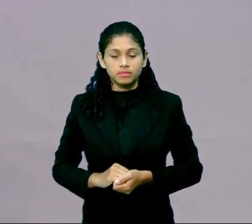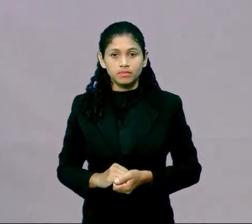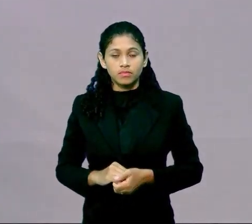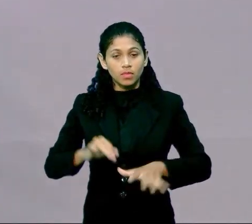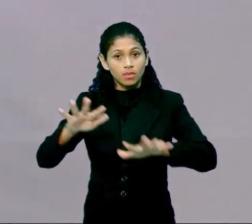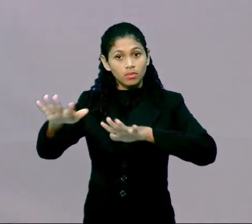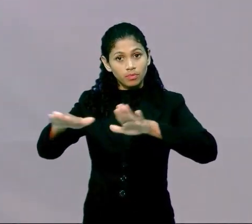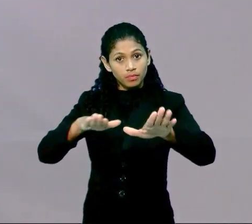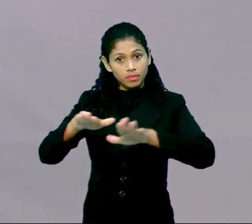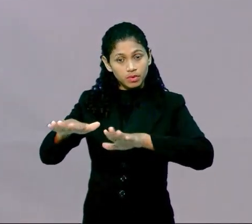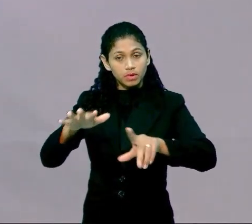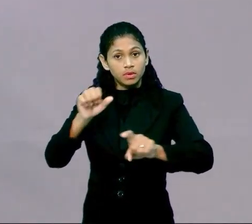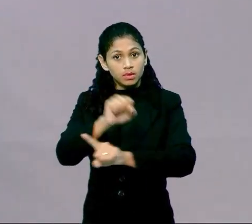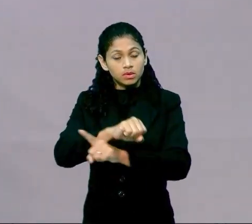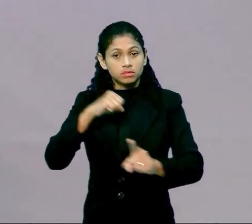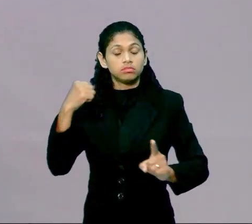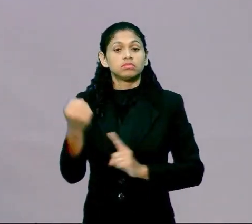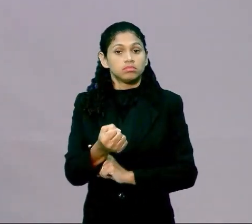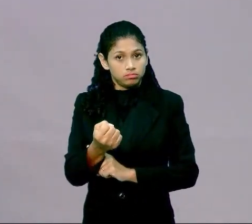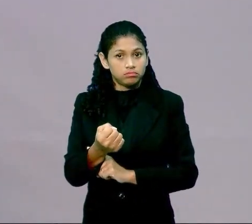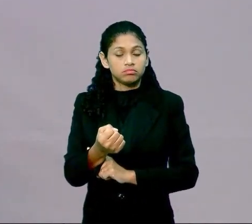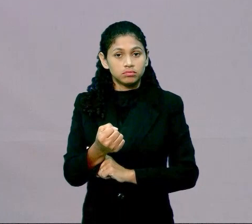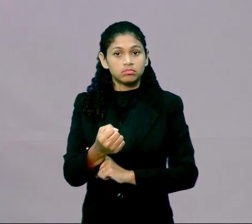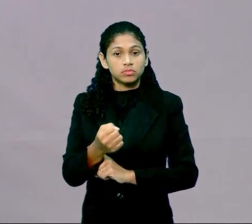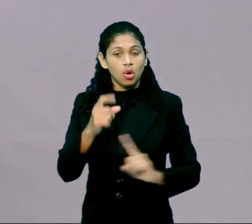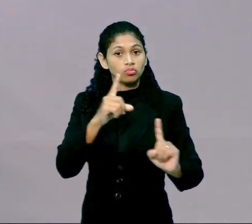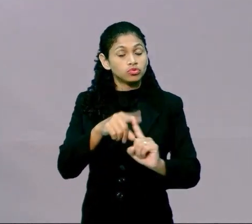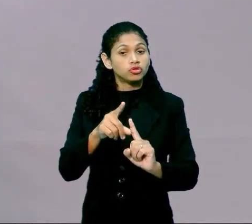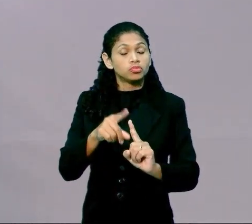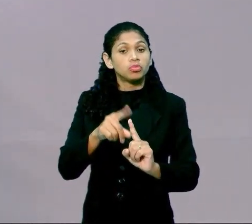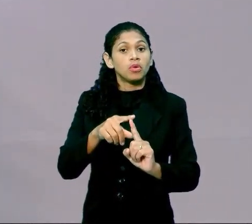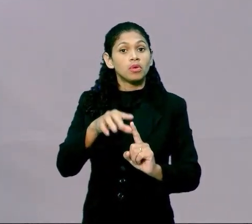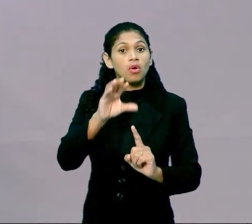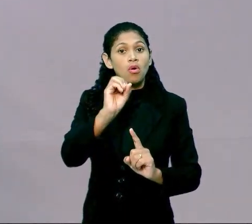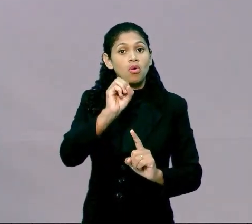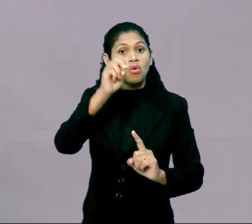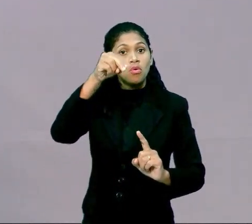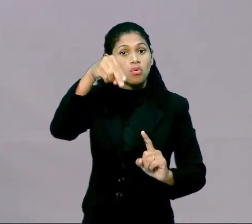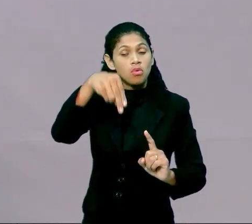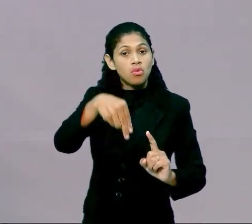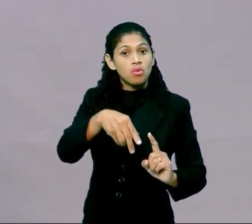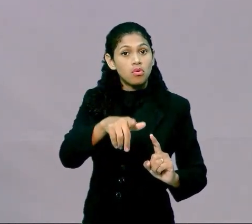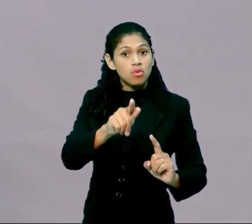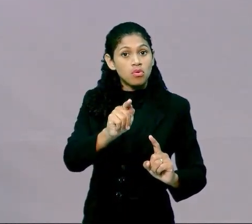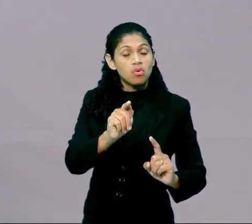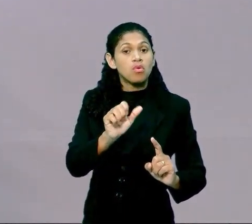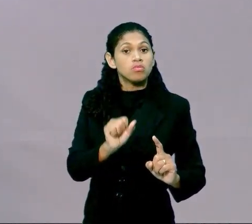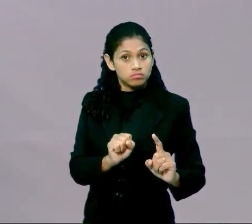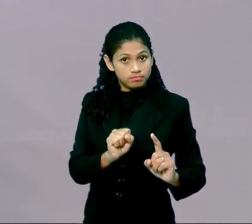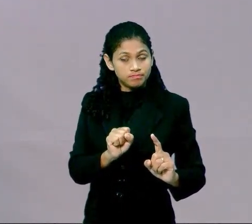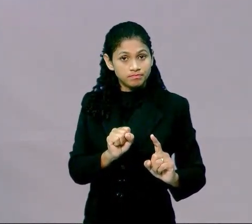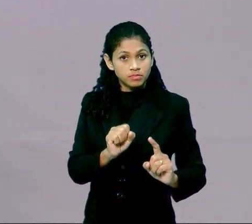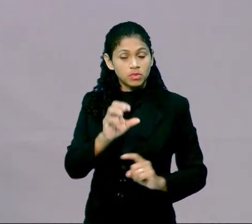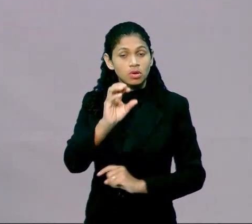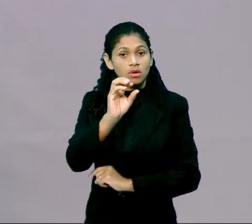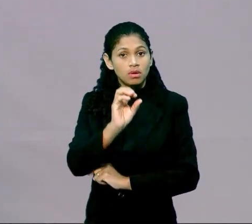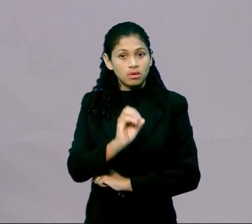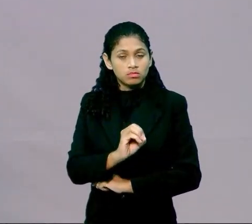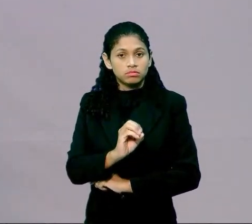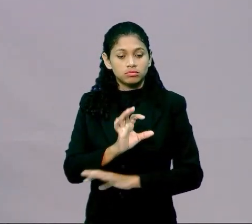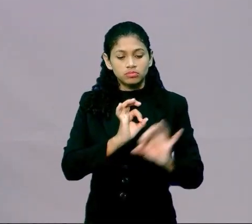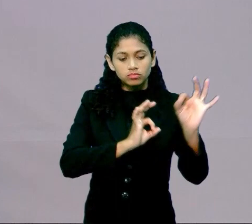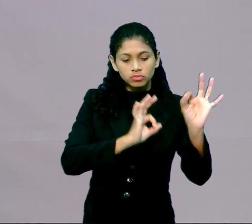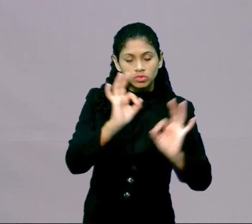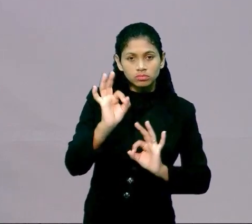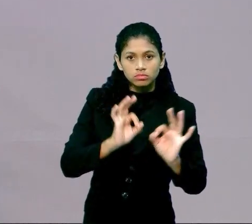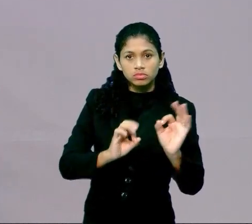movimento social são as ONGs. A sigla ONG, para você lembrar, organização